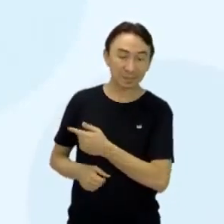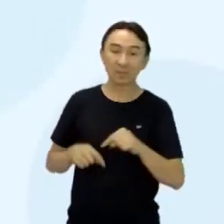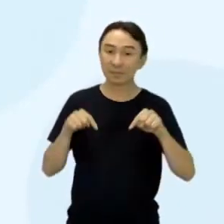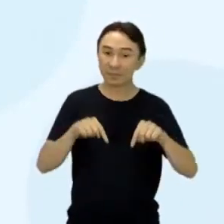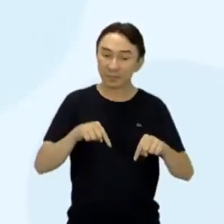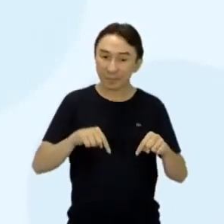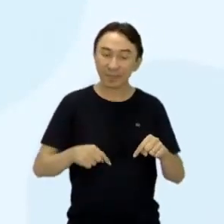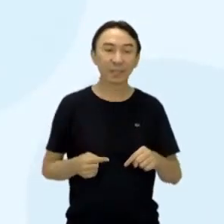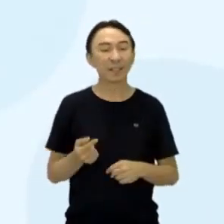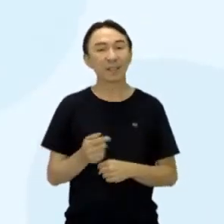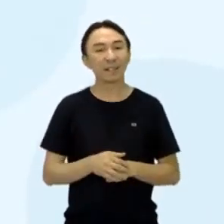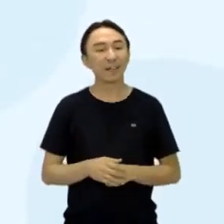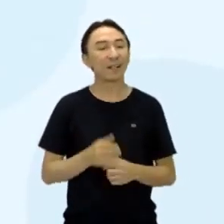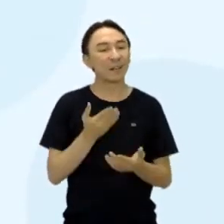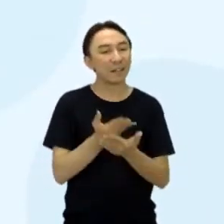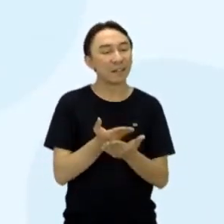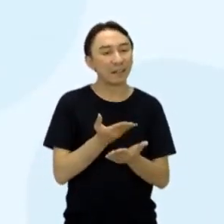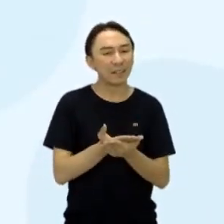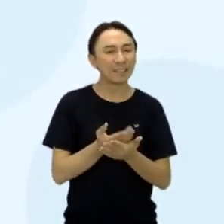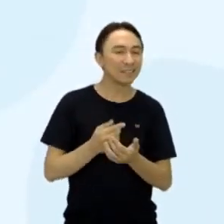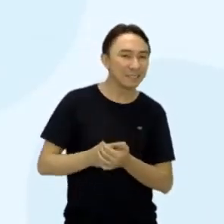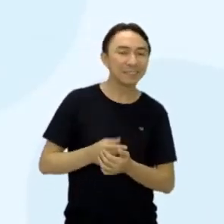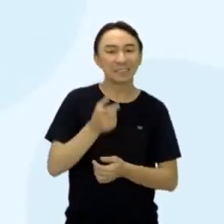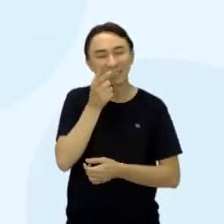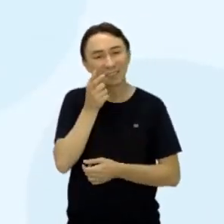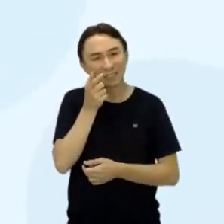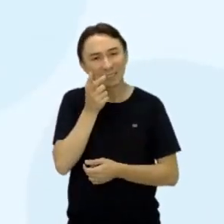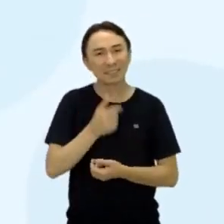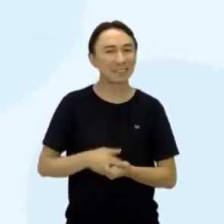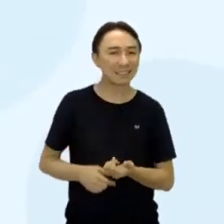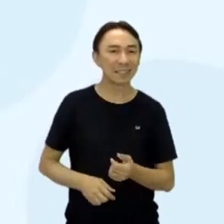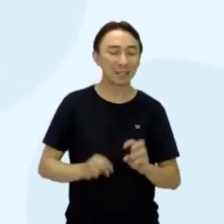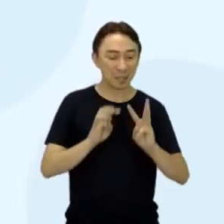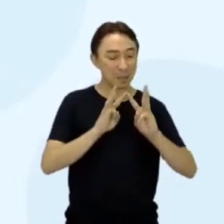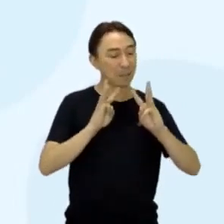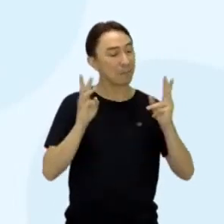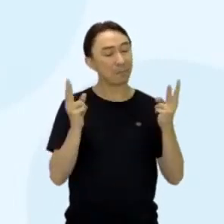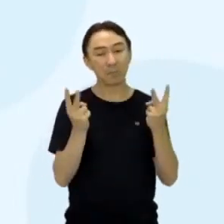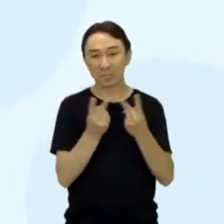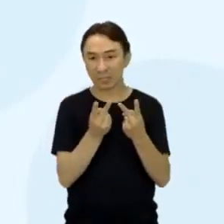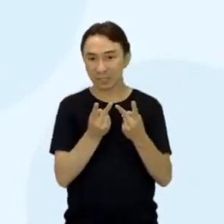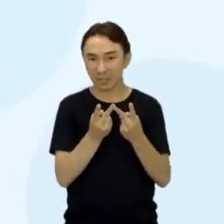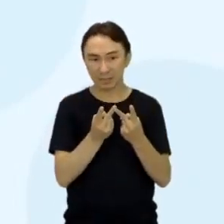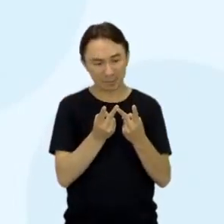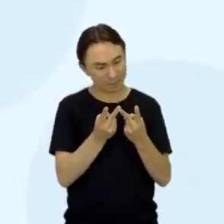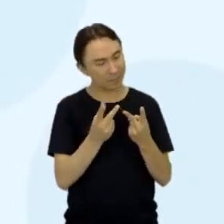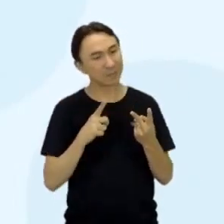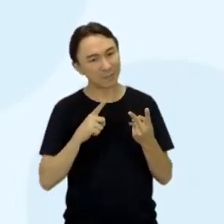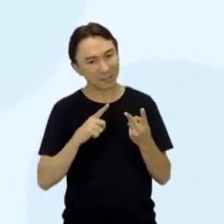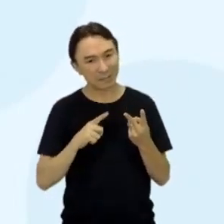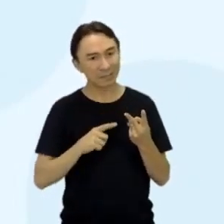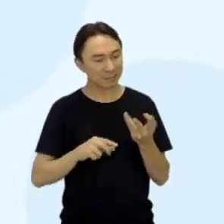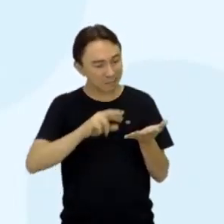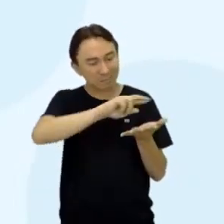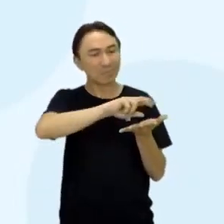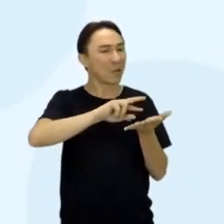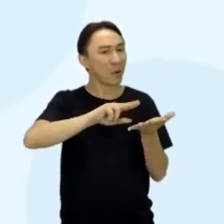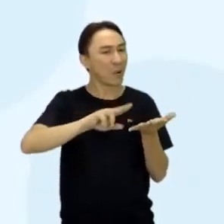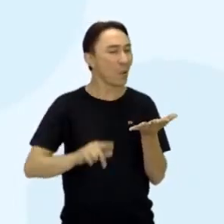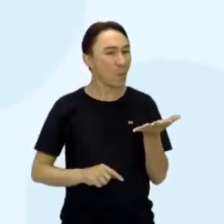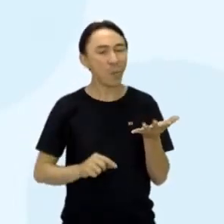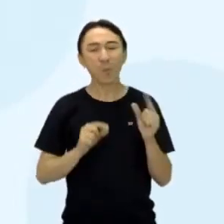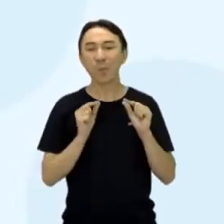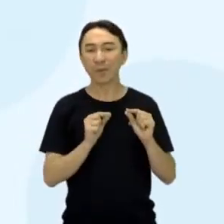Qual é a composição das coisas da matéria? Então, o que está aparecendo aí na tela para você é a reprodução